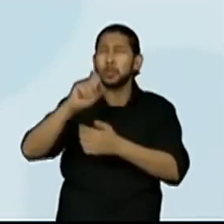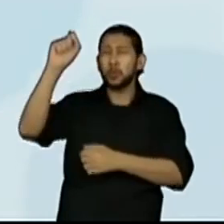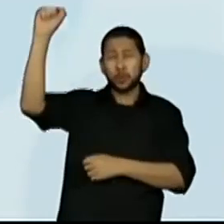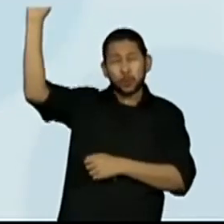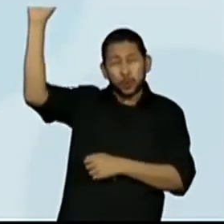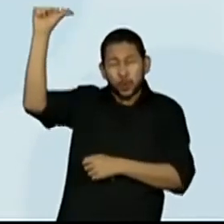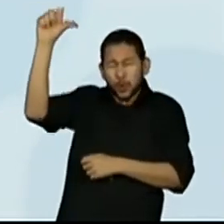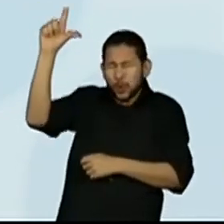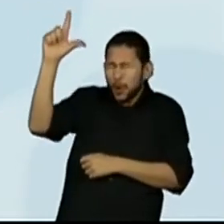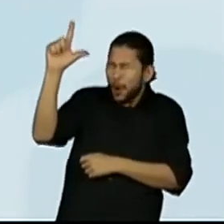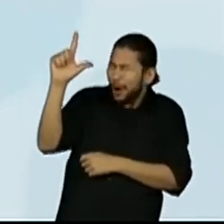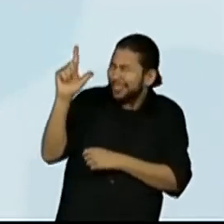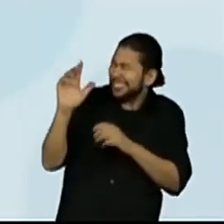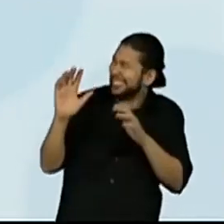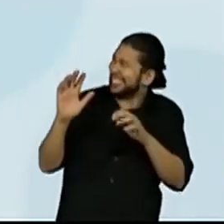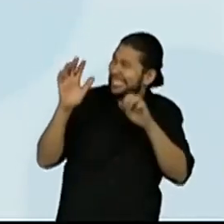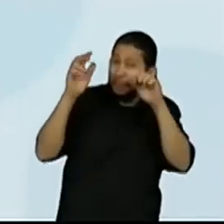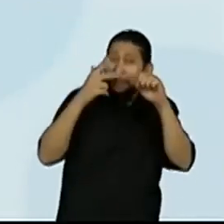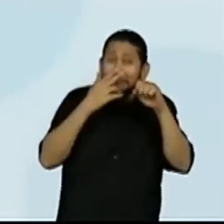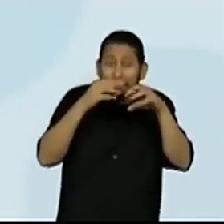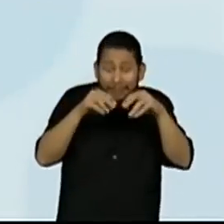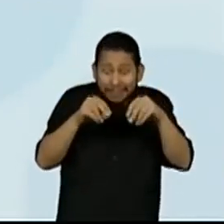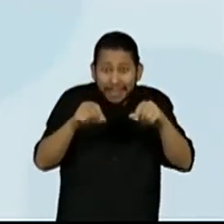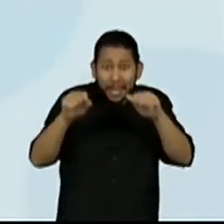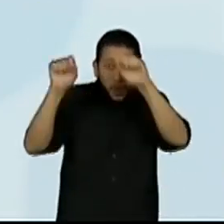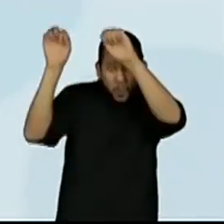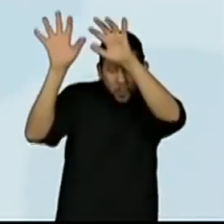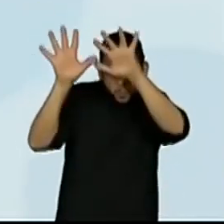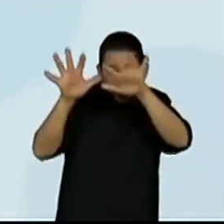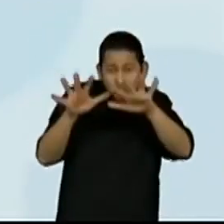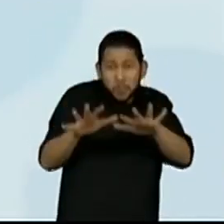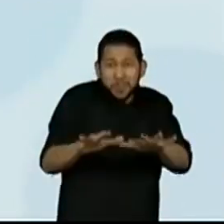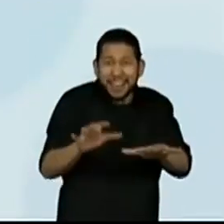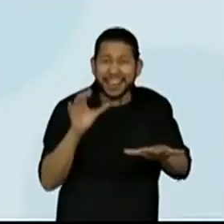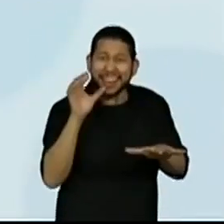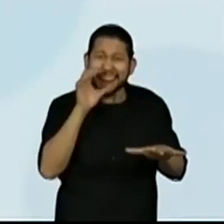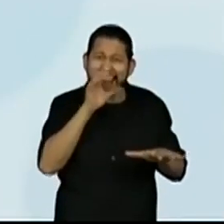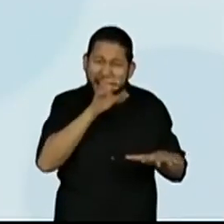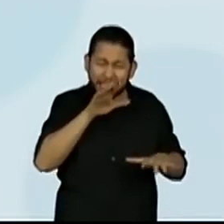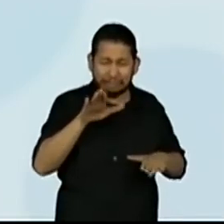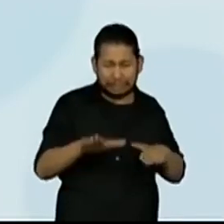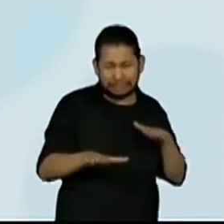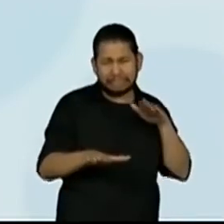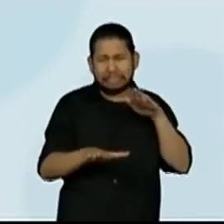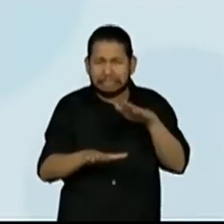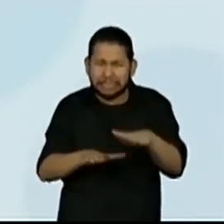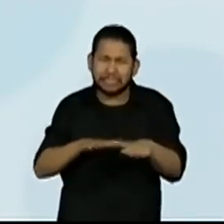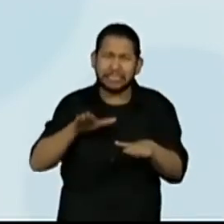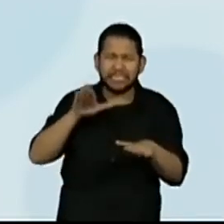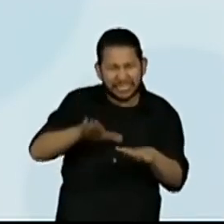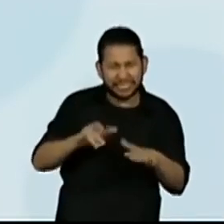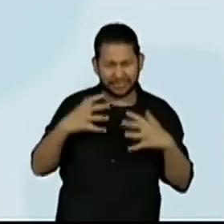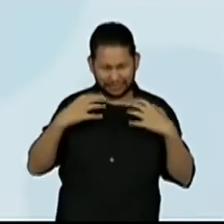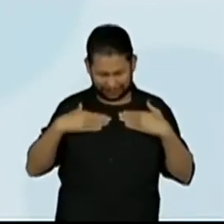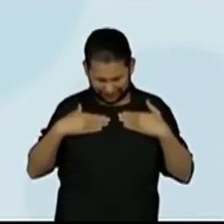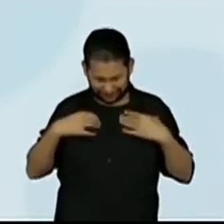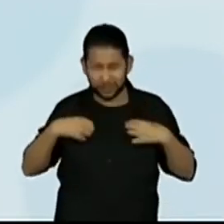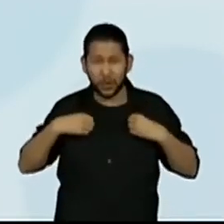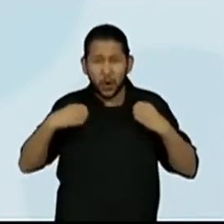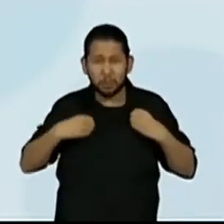tudo a fome morrendo, amargos prantos descendo, como uma grande enxurrada.